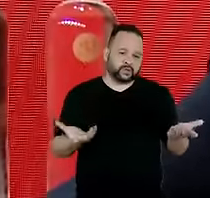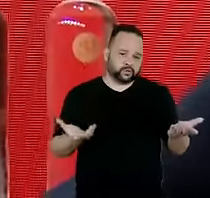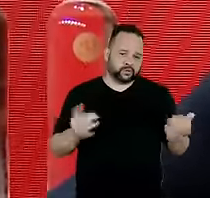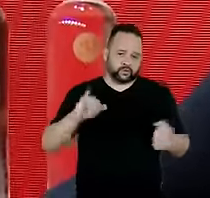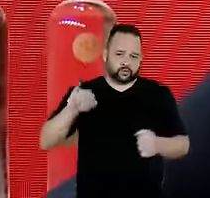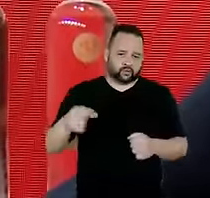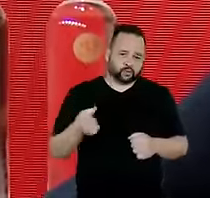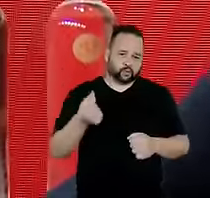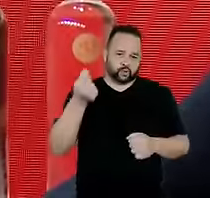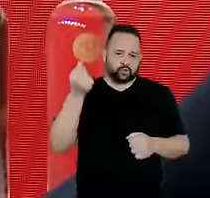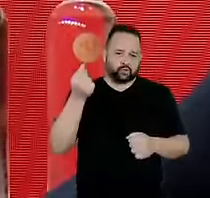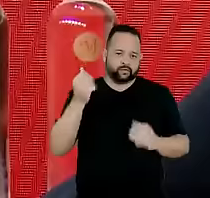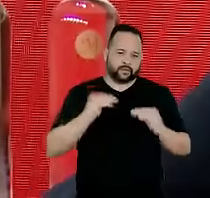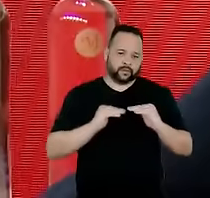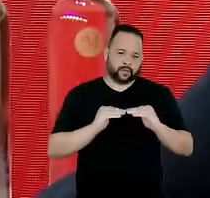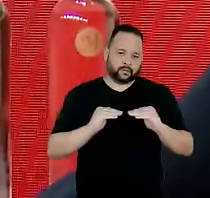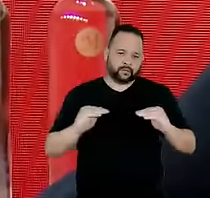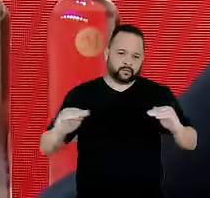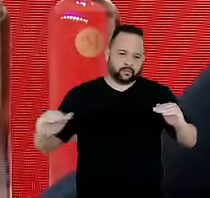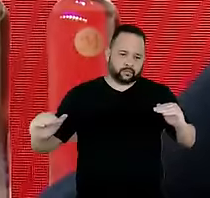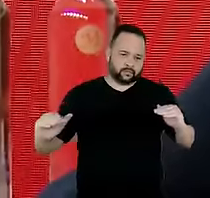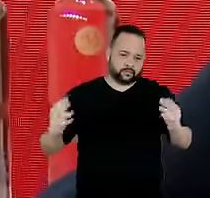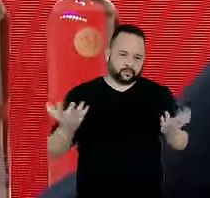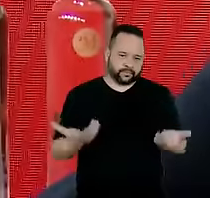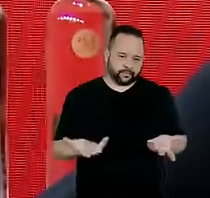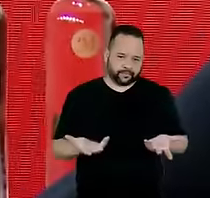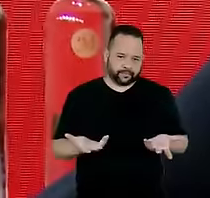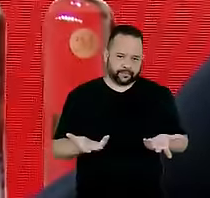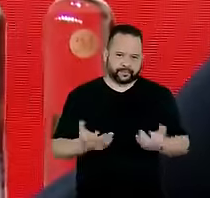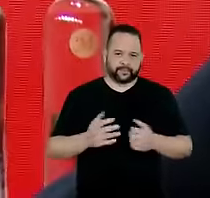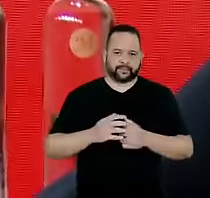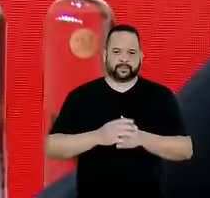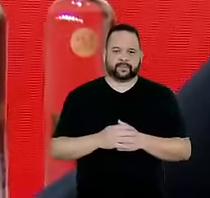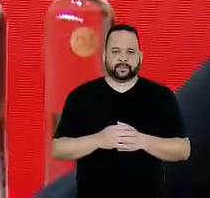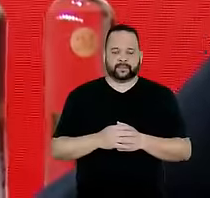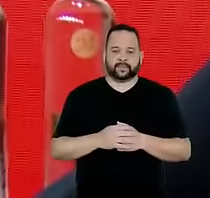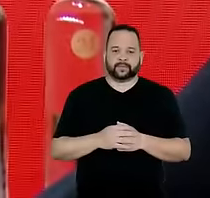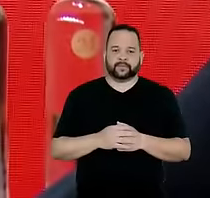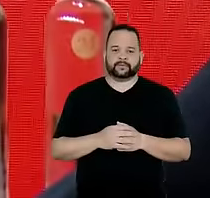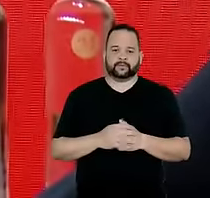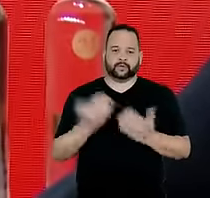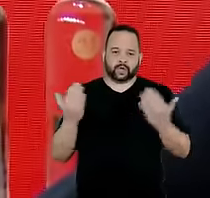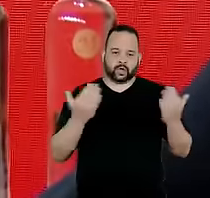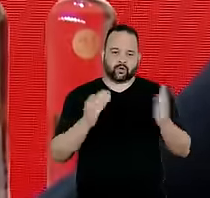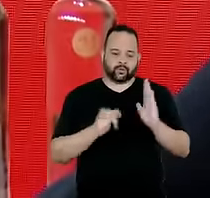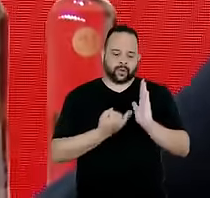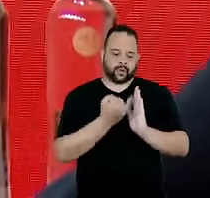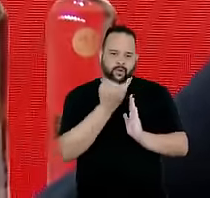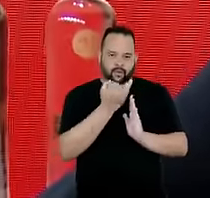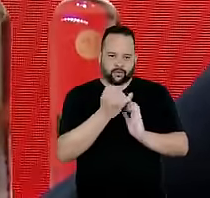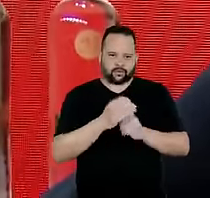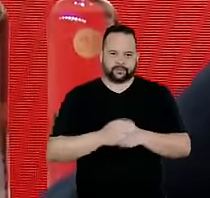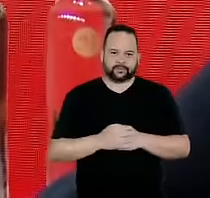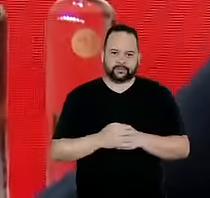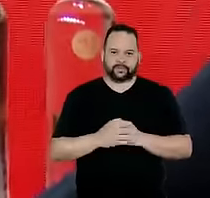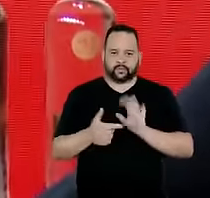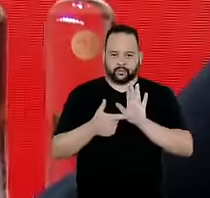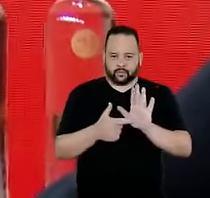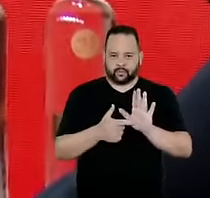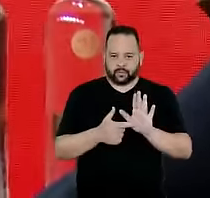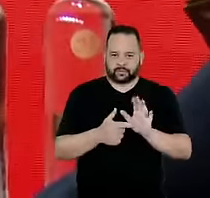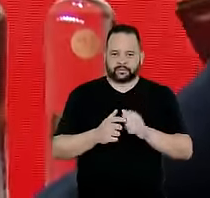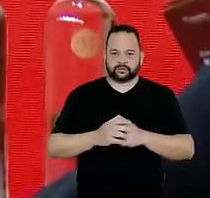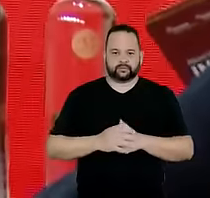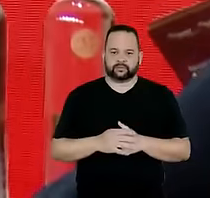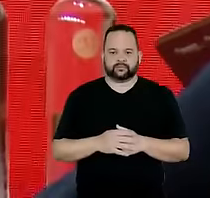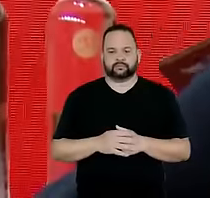alto como como tá hoje o processo mostar na apresentação é que oess processo